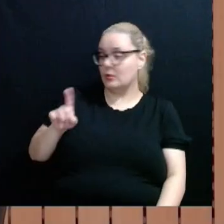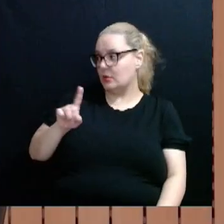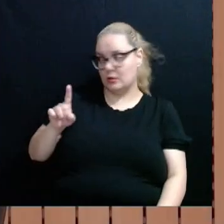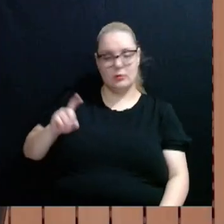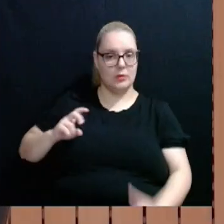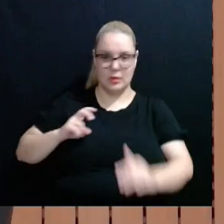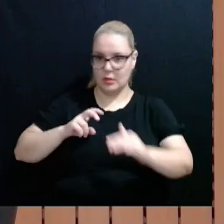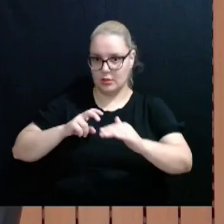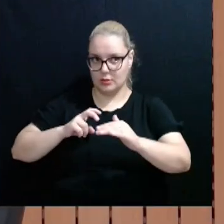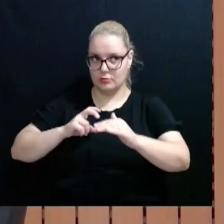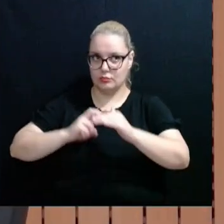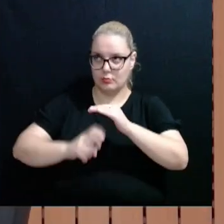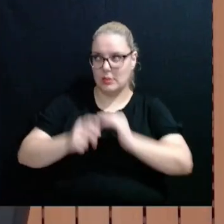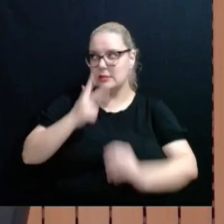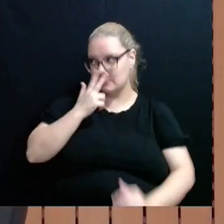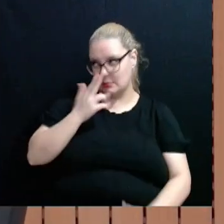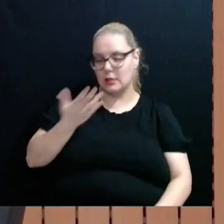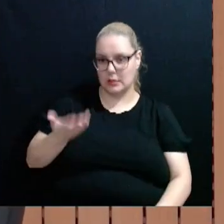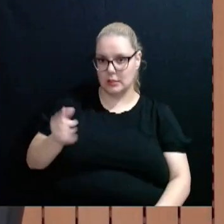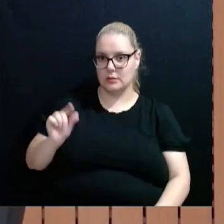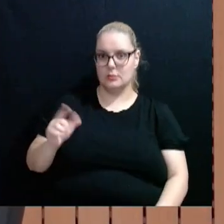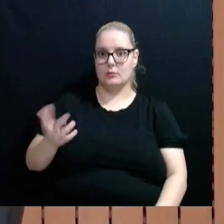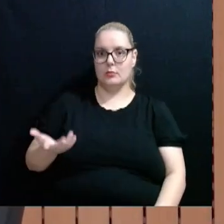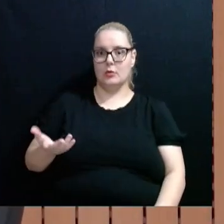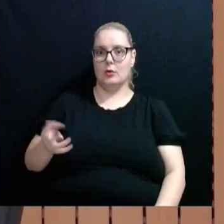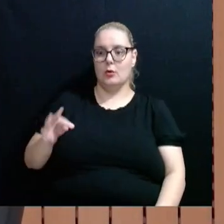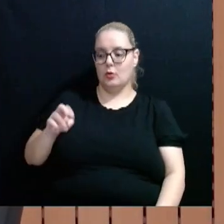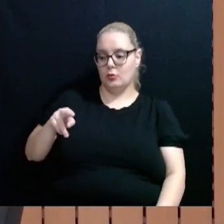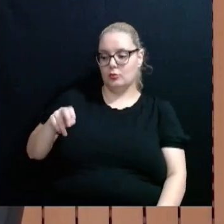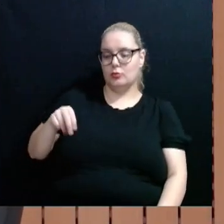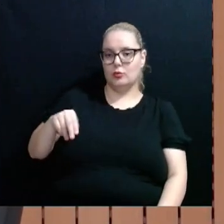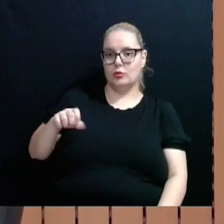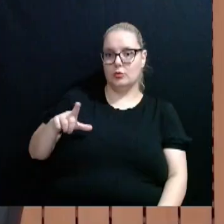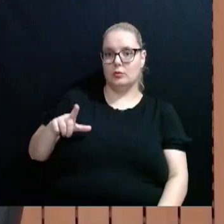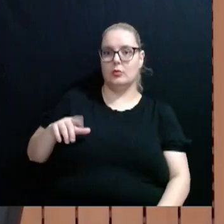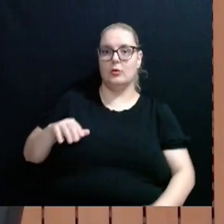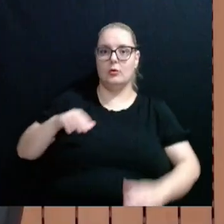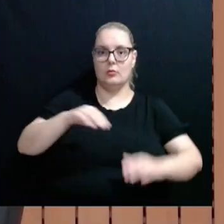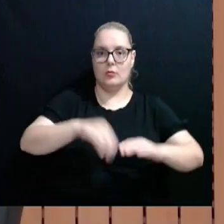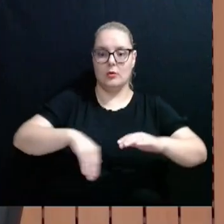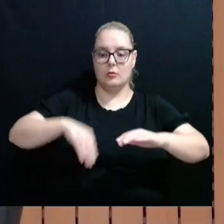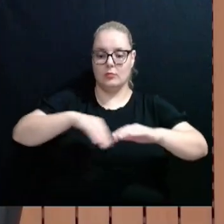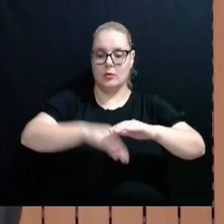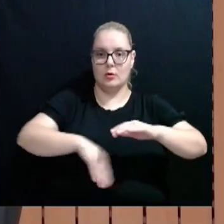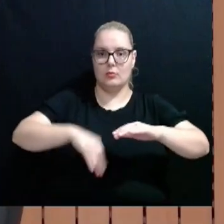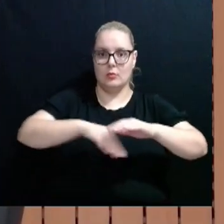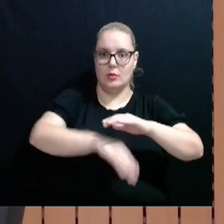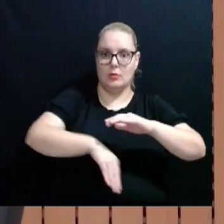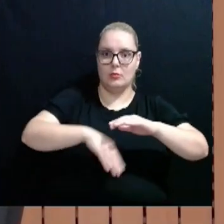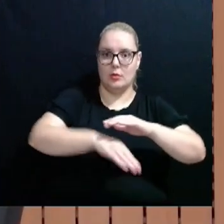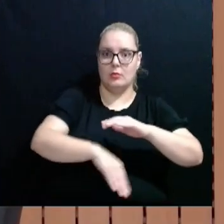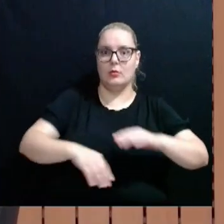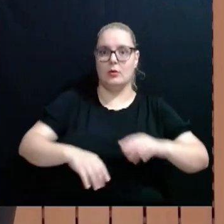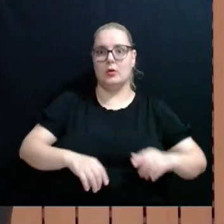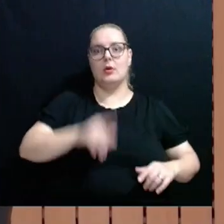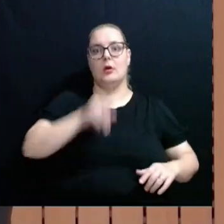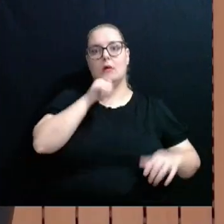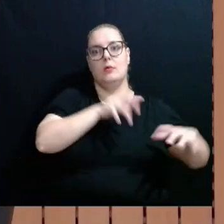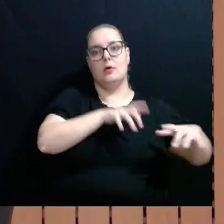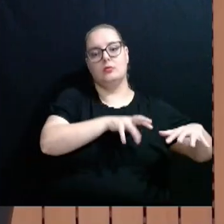quase, né? Um túnel que é escavado a grande profundidade por uma